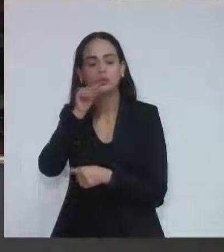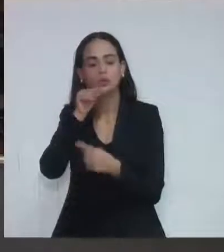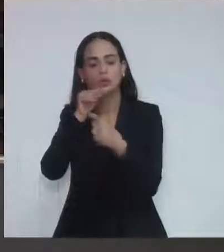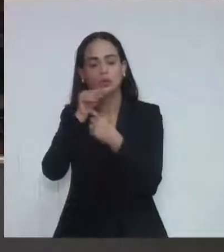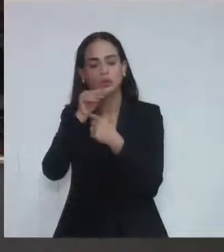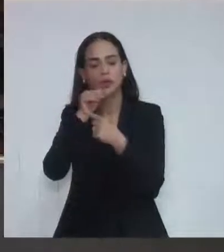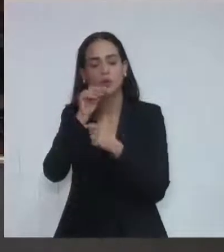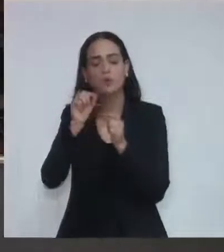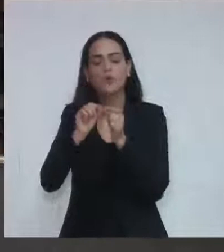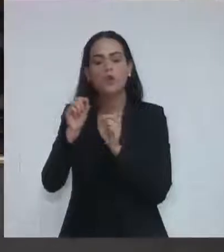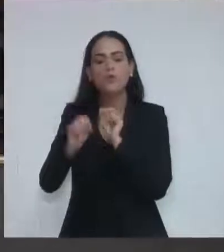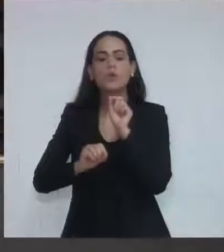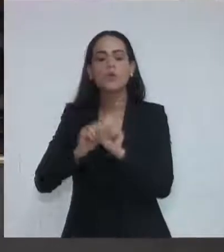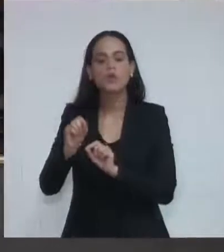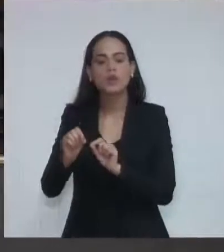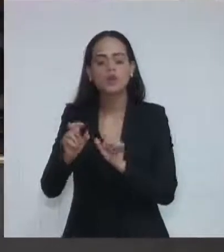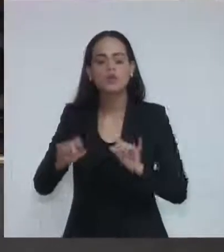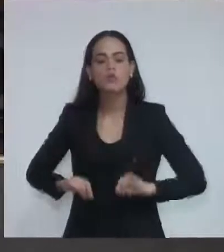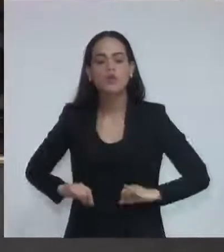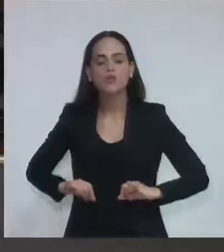Anderson Borges Brito?